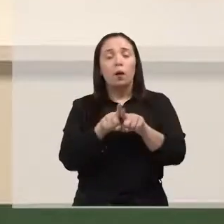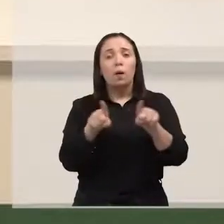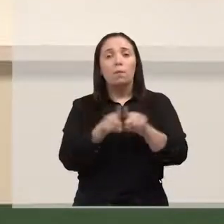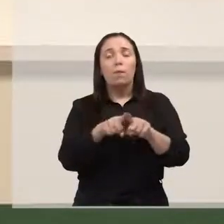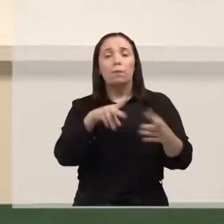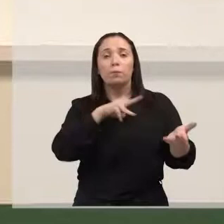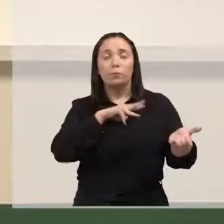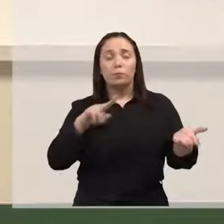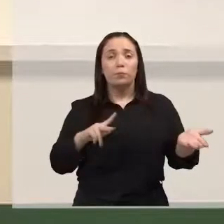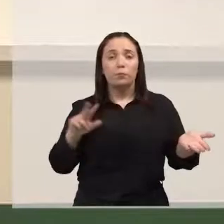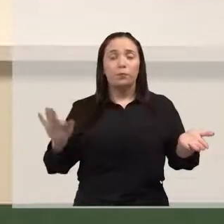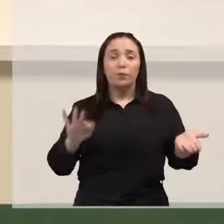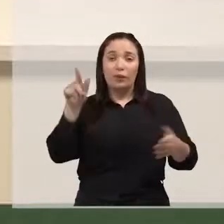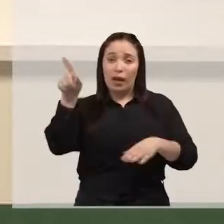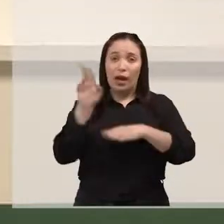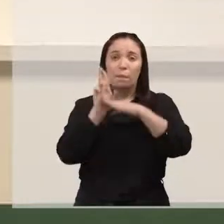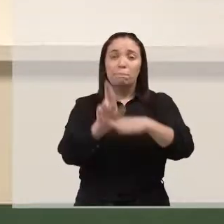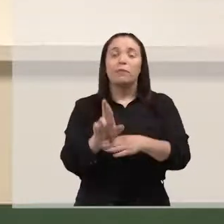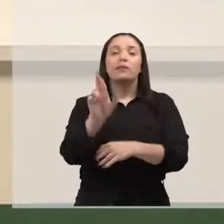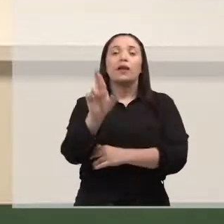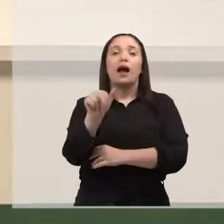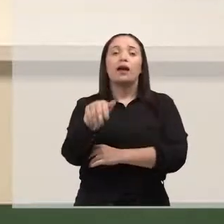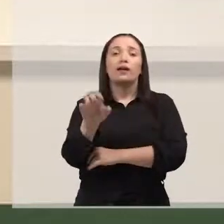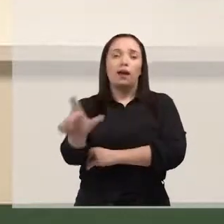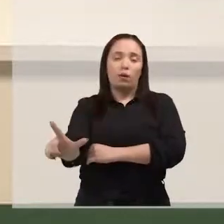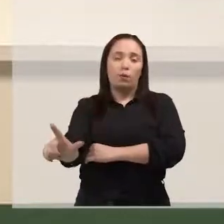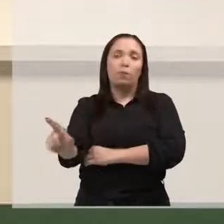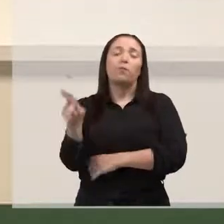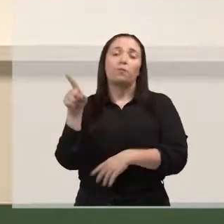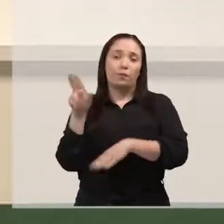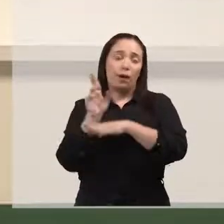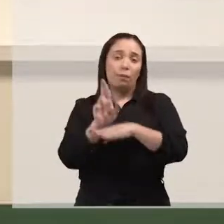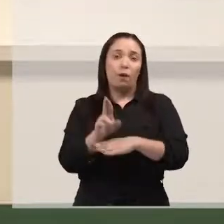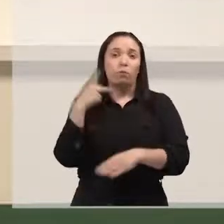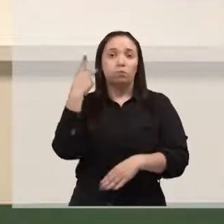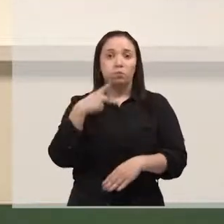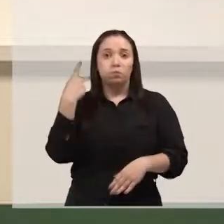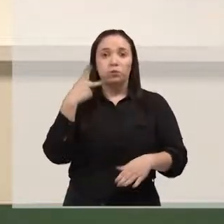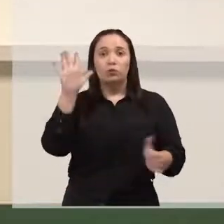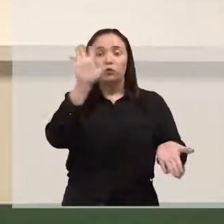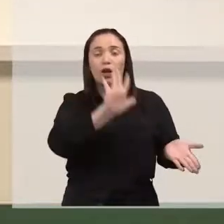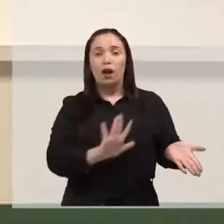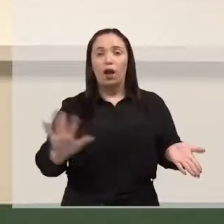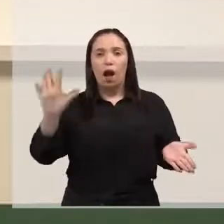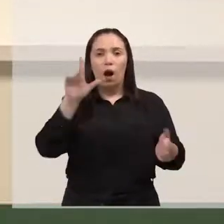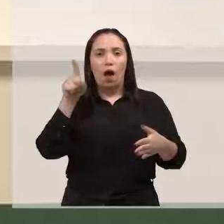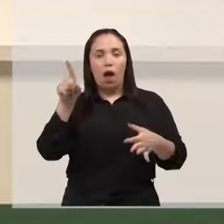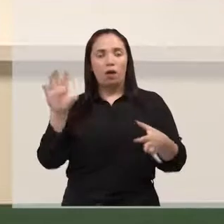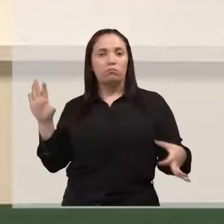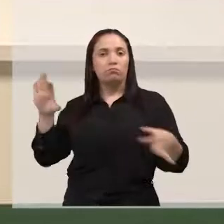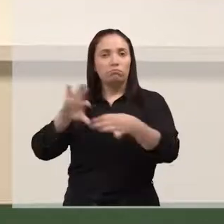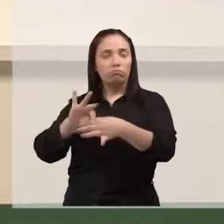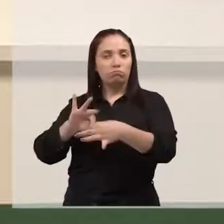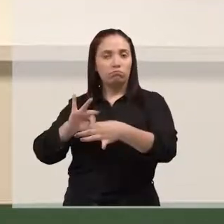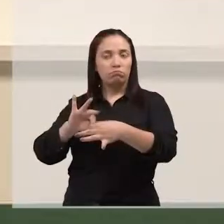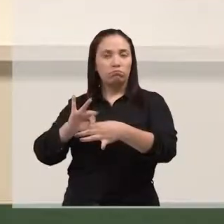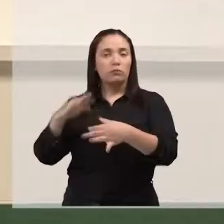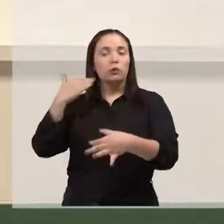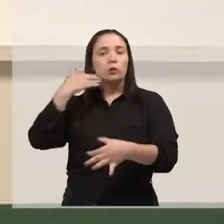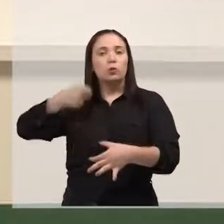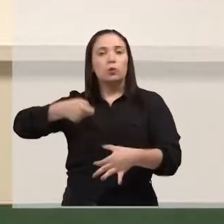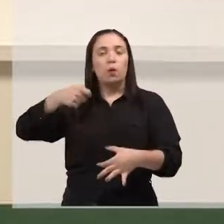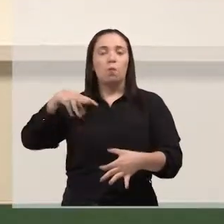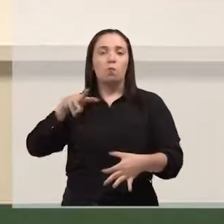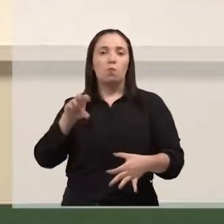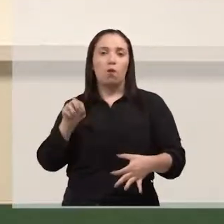Porque a representante do Ministério a Procuradora-Geral da República. Então a Procuradora-Geral da República está ao lado do juiz